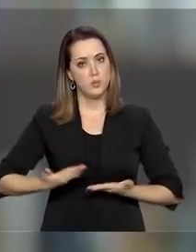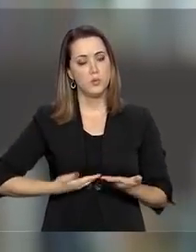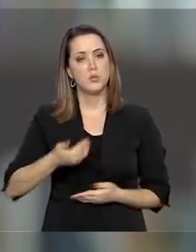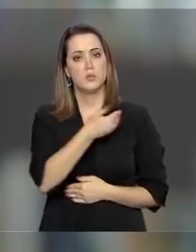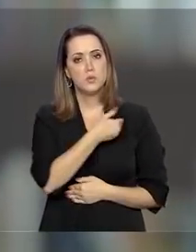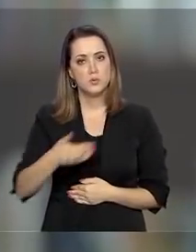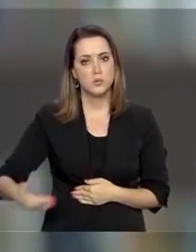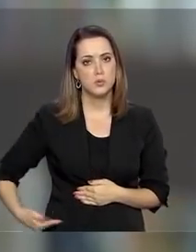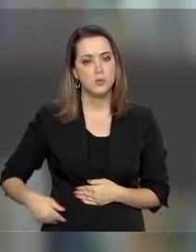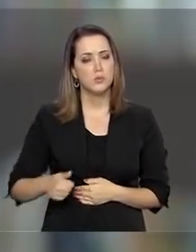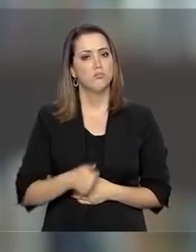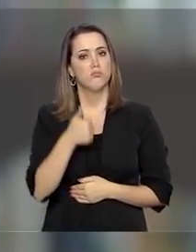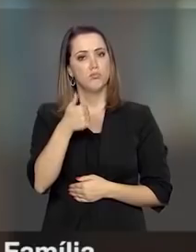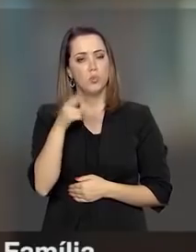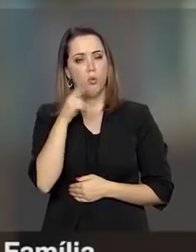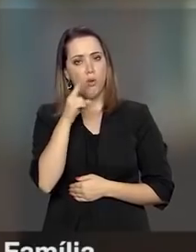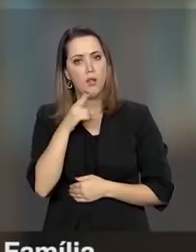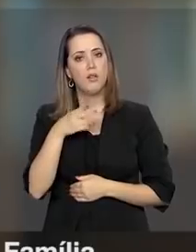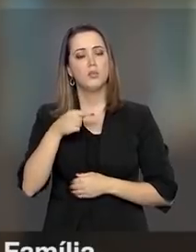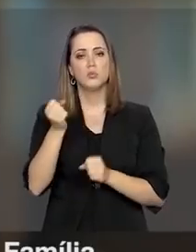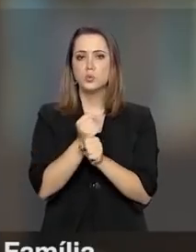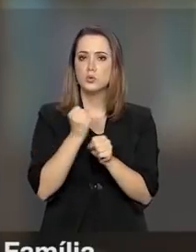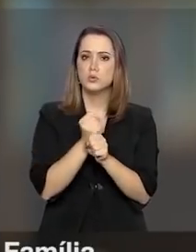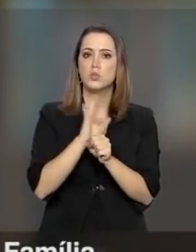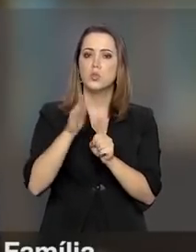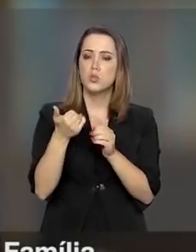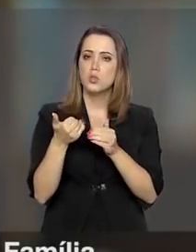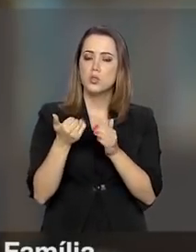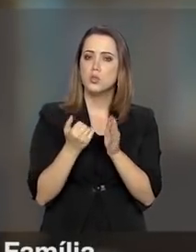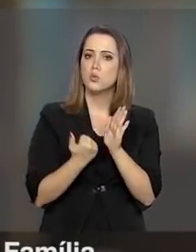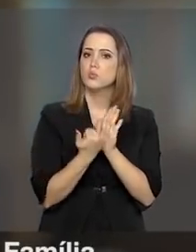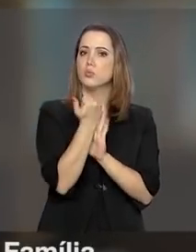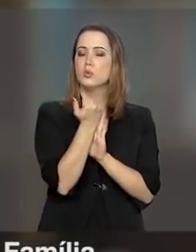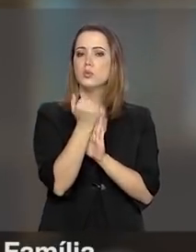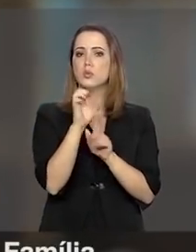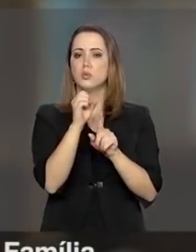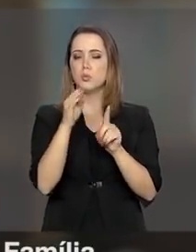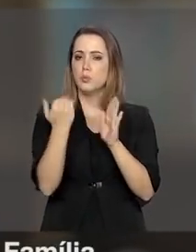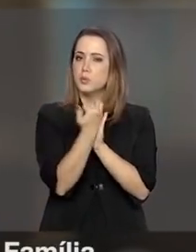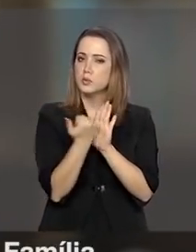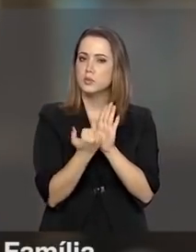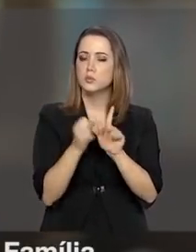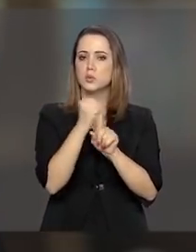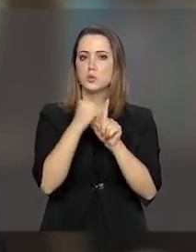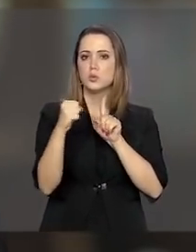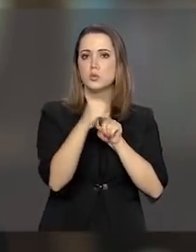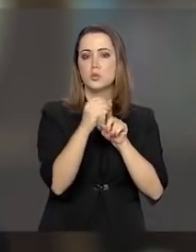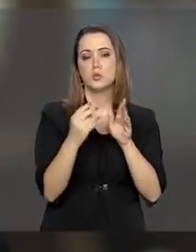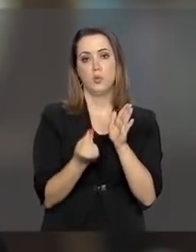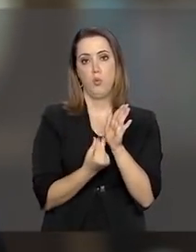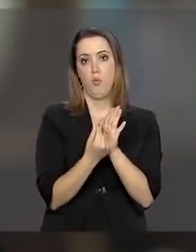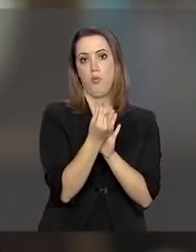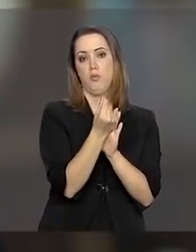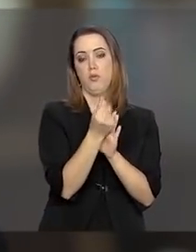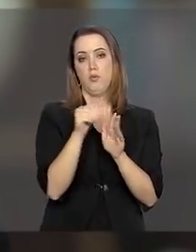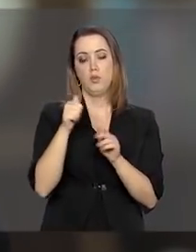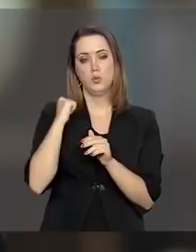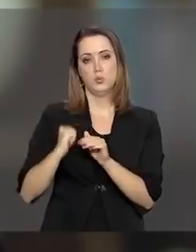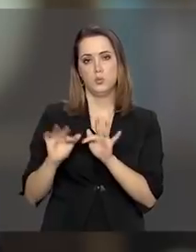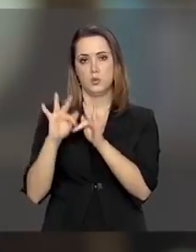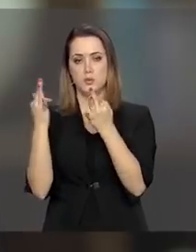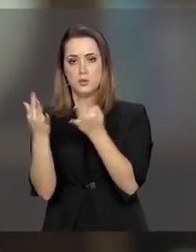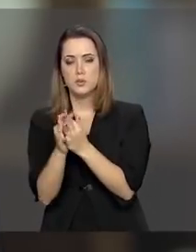e agilizem sua estrutura já ampliamos os programas sociais aumentamos o valor do bolsa família o minha casa minha vida